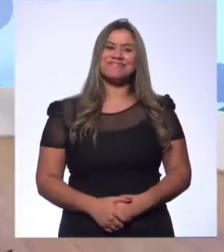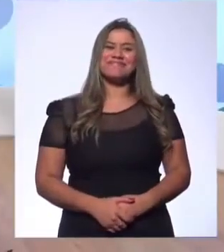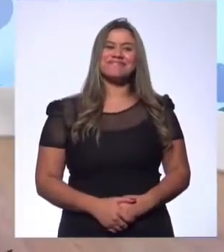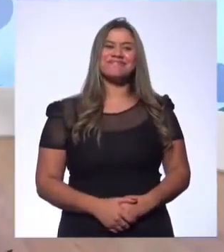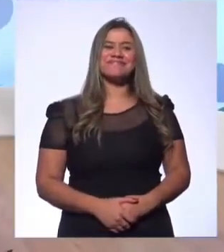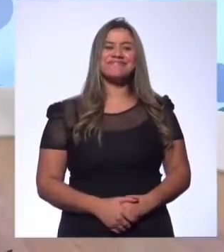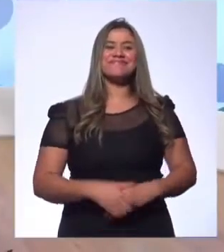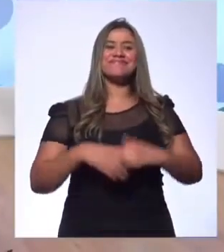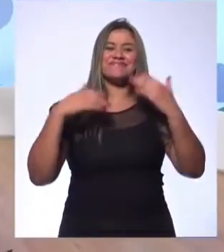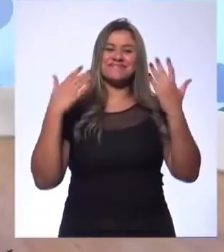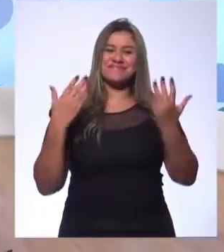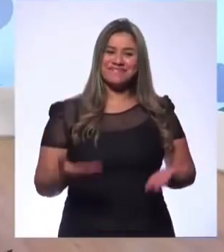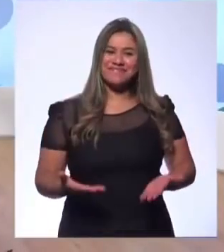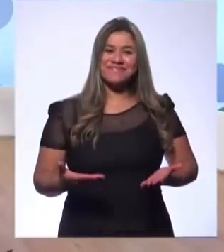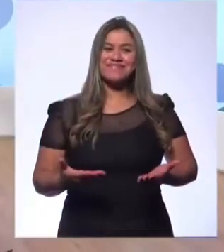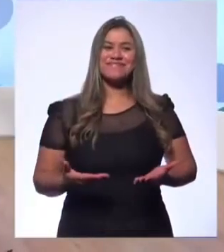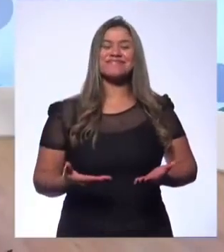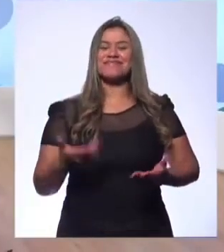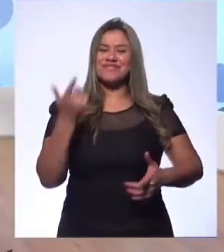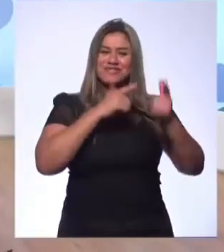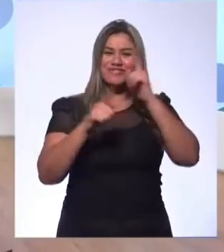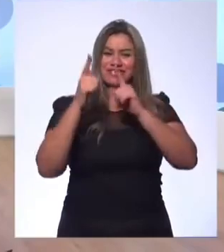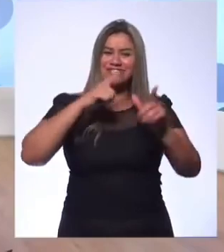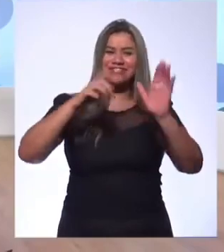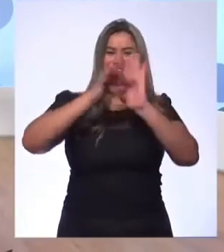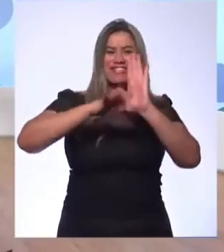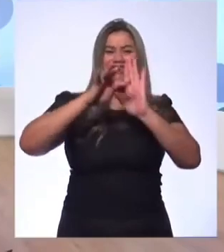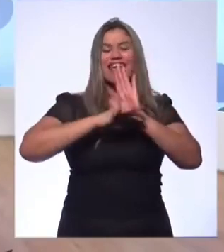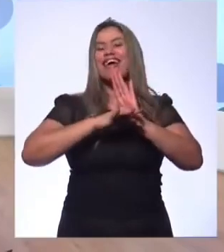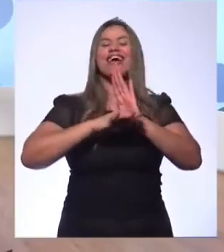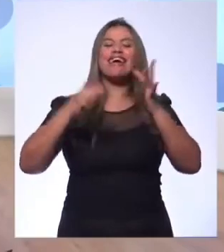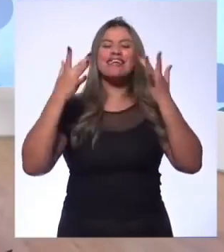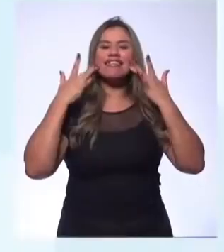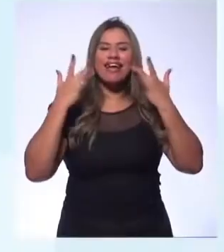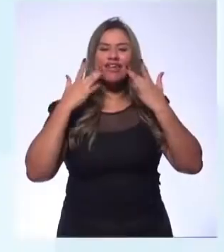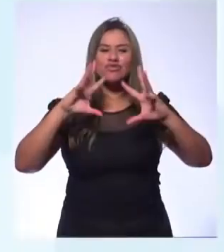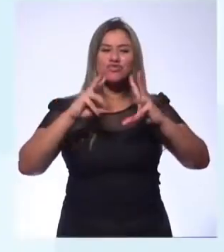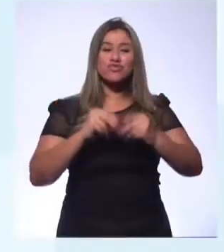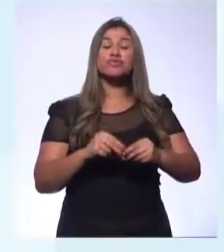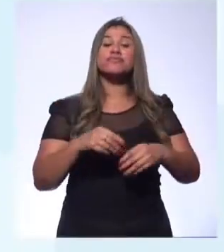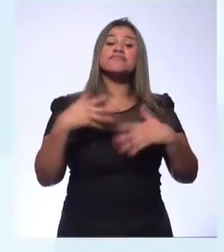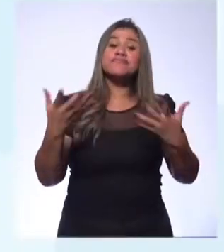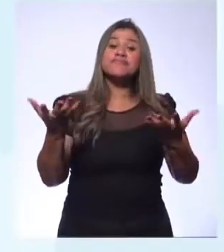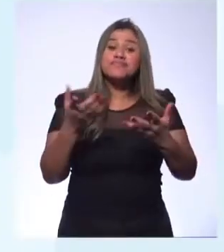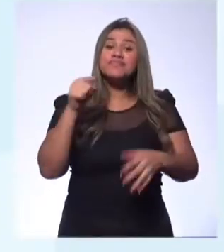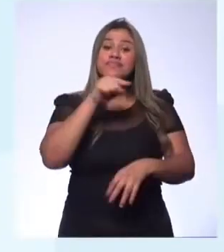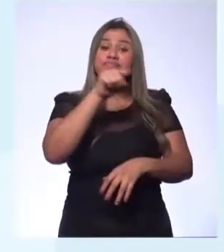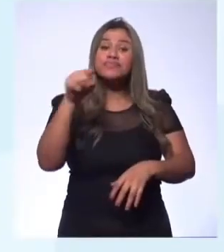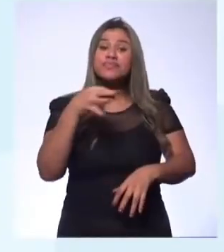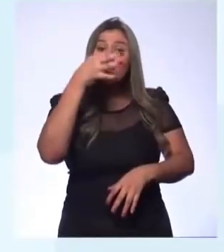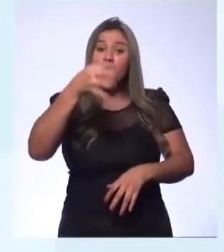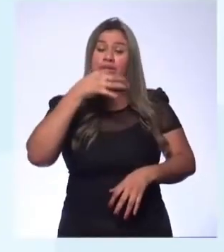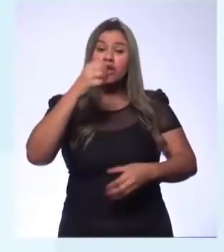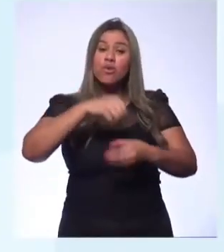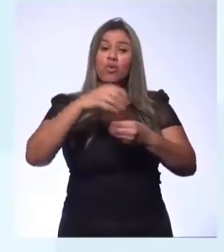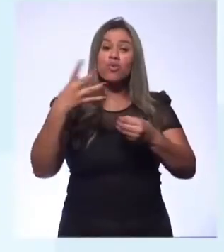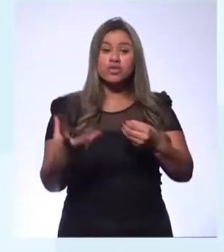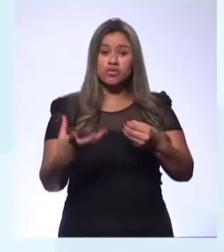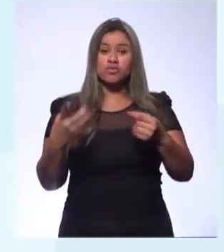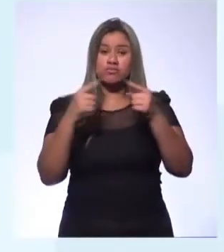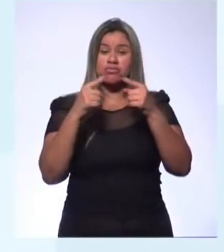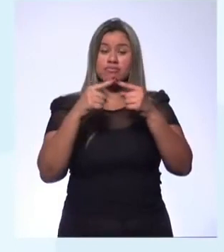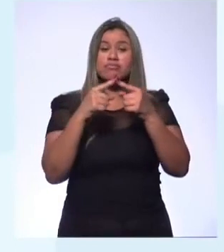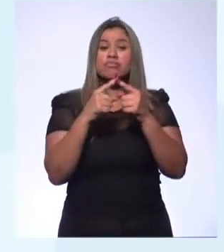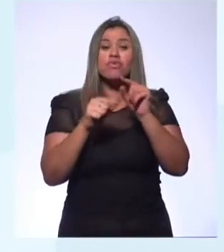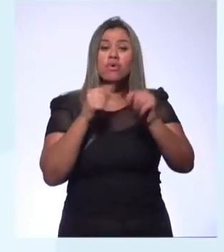lá. Gente, conseguimos, professora. Lemos a peça inteira, a cena inteira. Vamos lá então. Qual é a sua opinião sobre o conteúdo da cena que acabamos